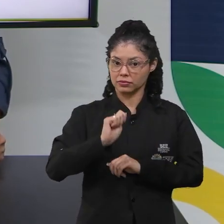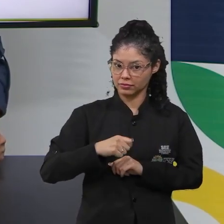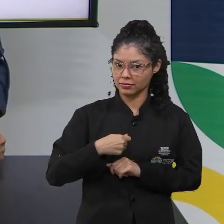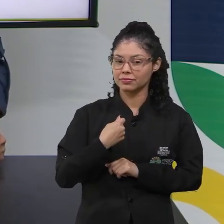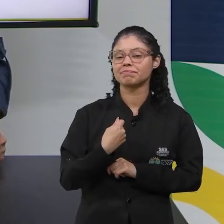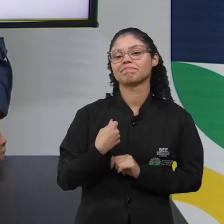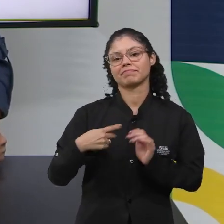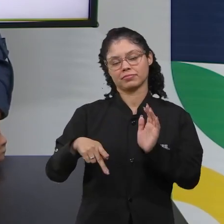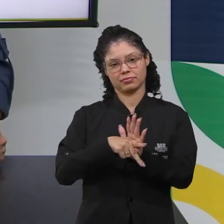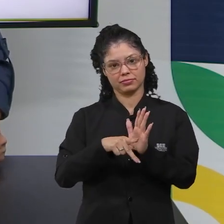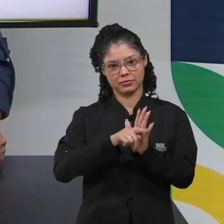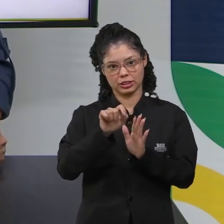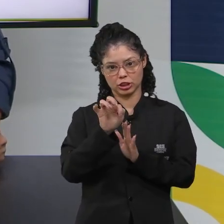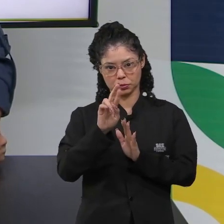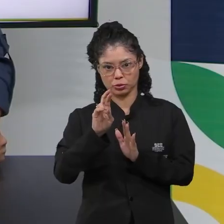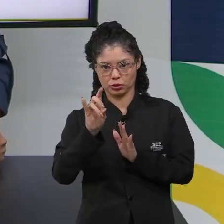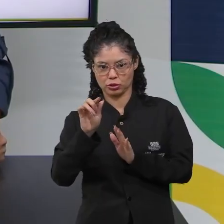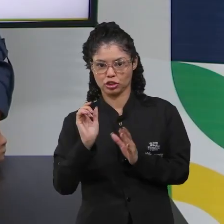simbologia,